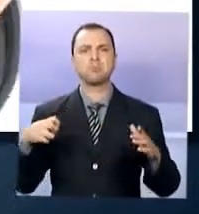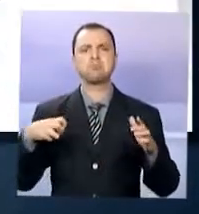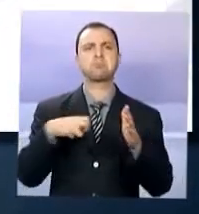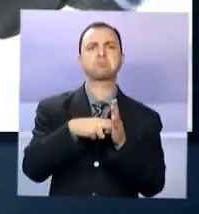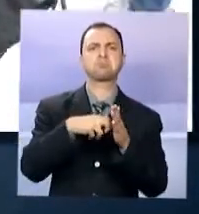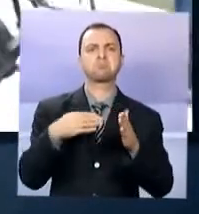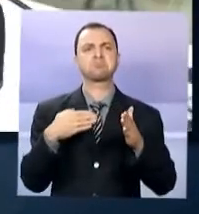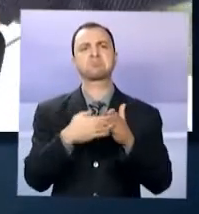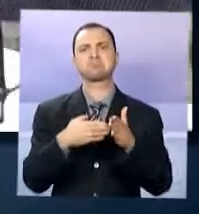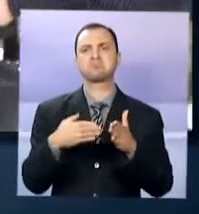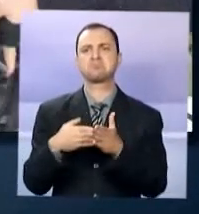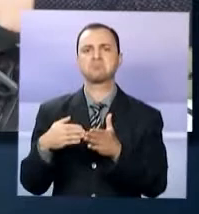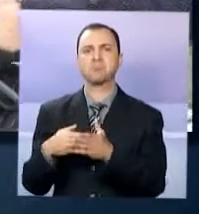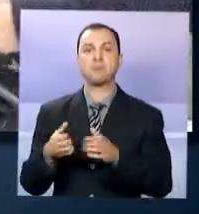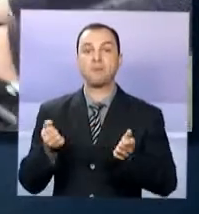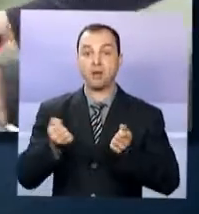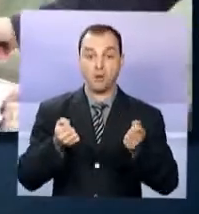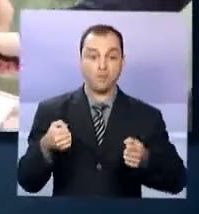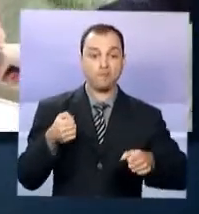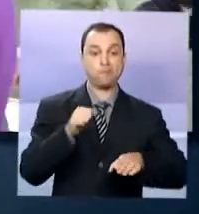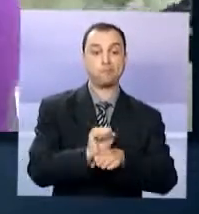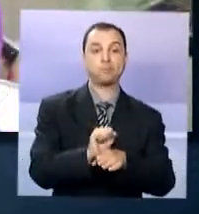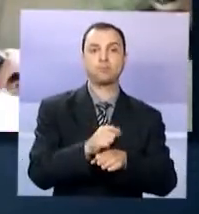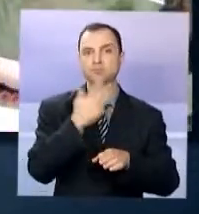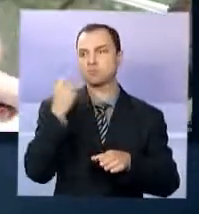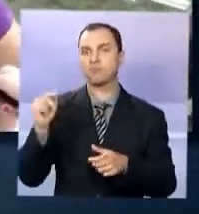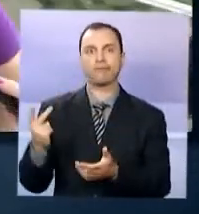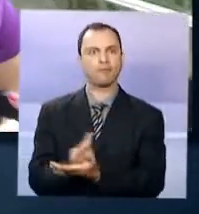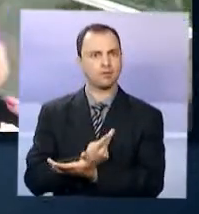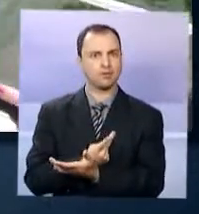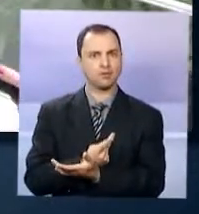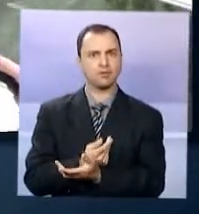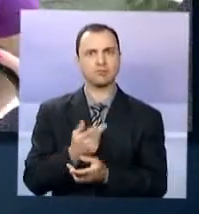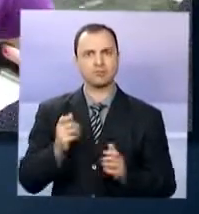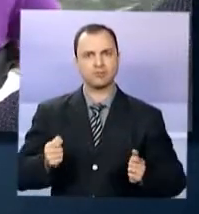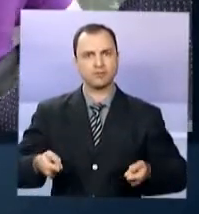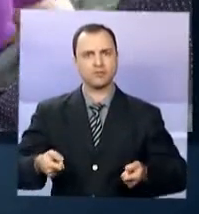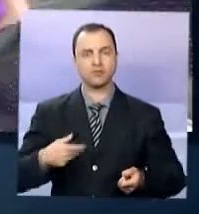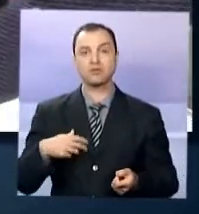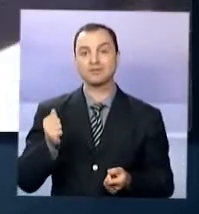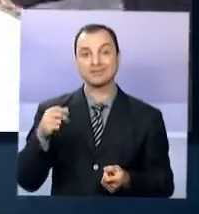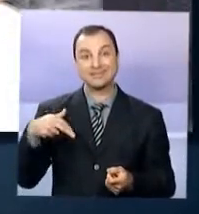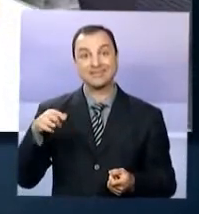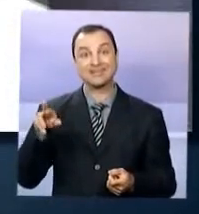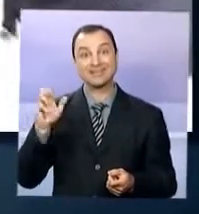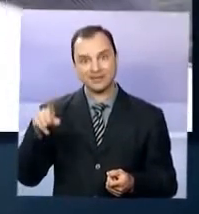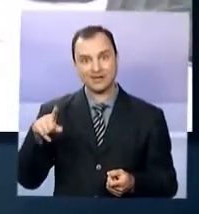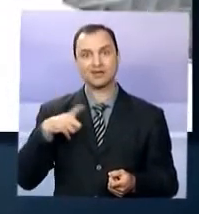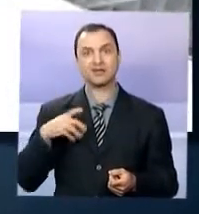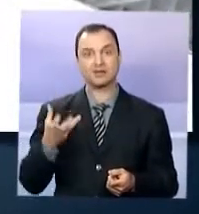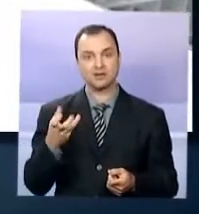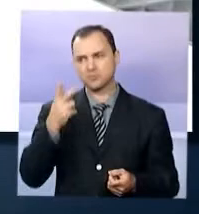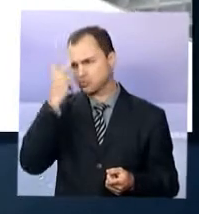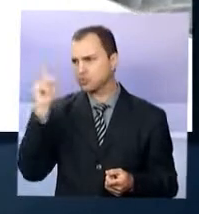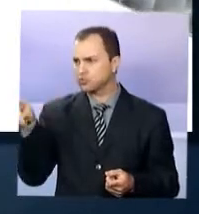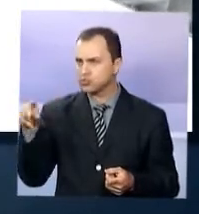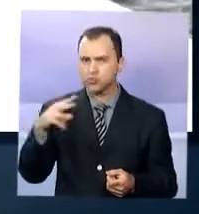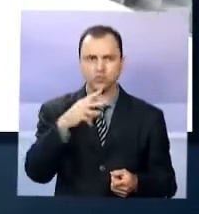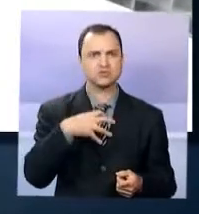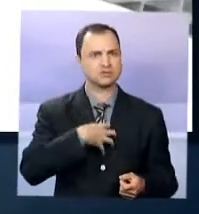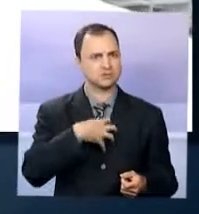obstáculo quando param na vaga reservada aos cadeirantes o André queria que todo mundo na cidade